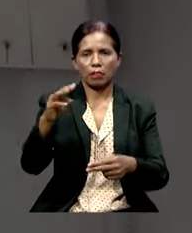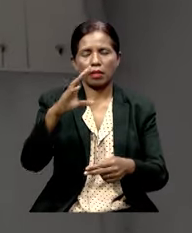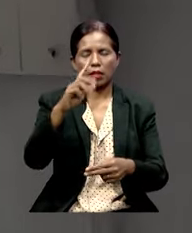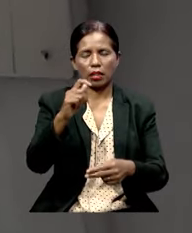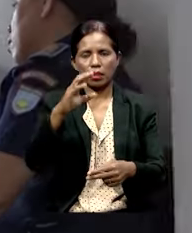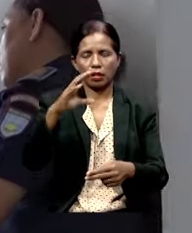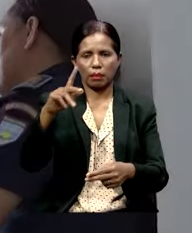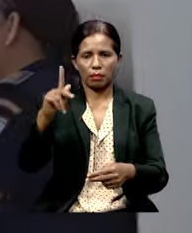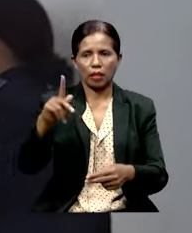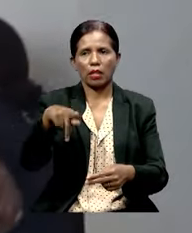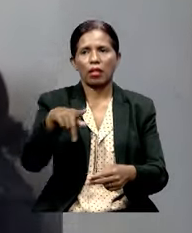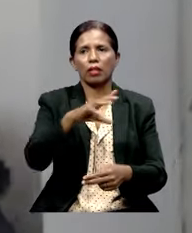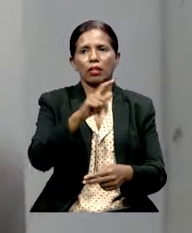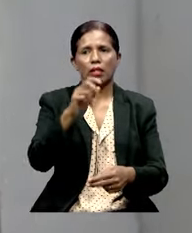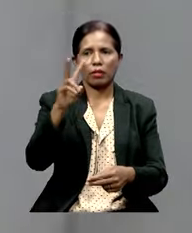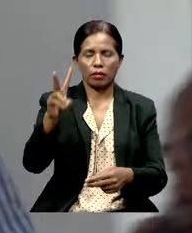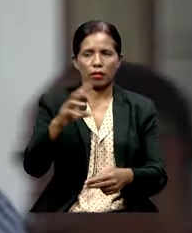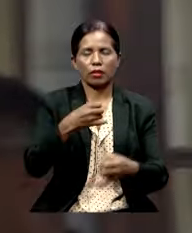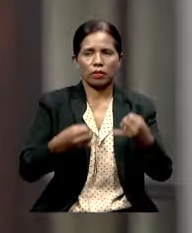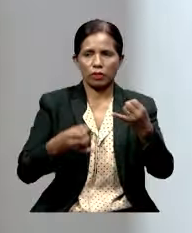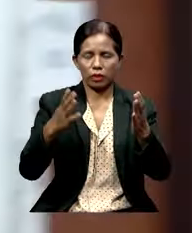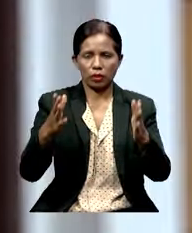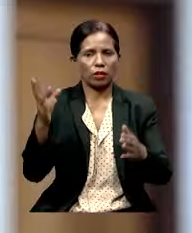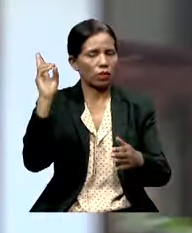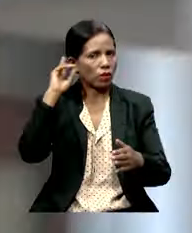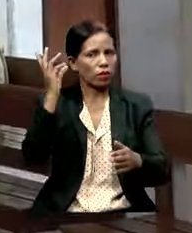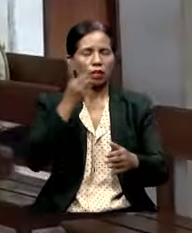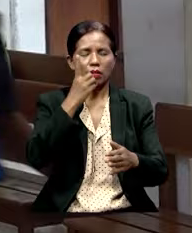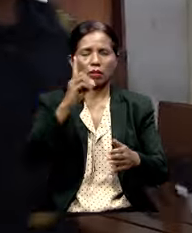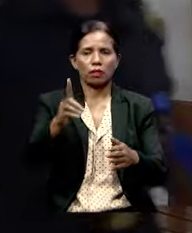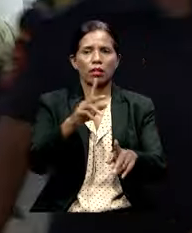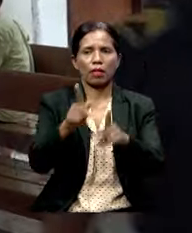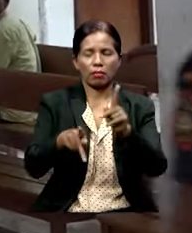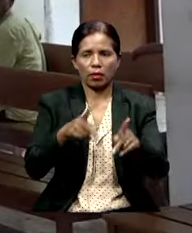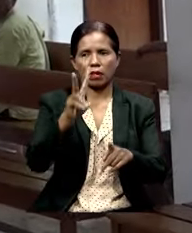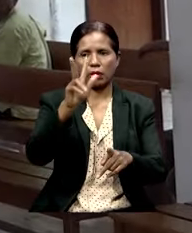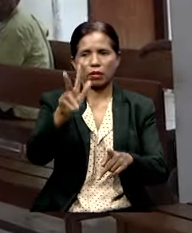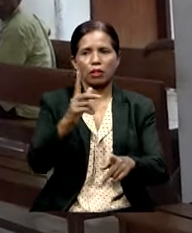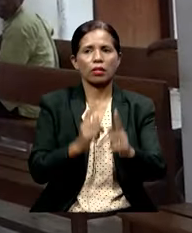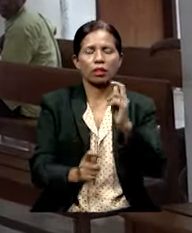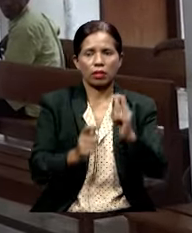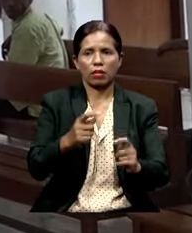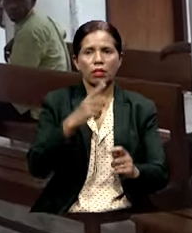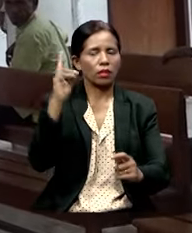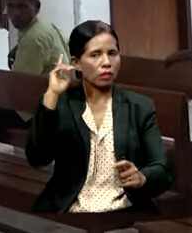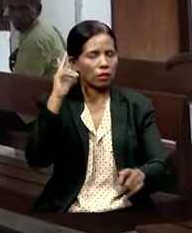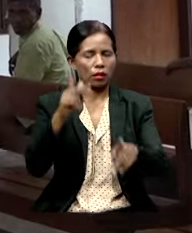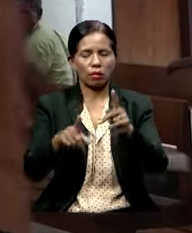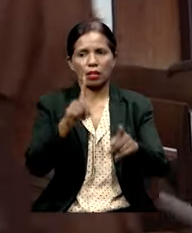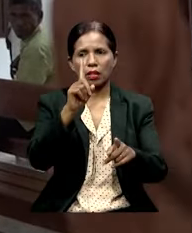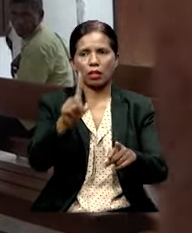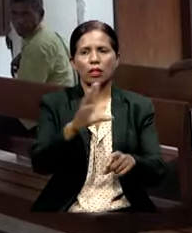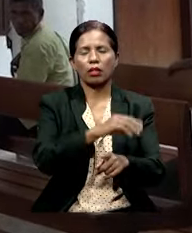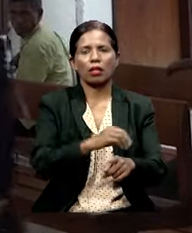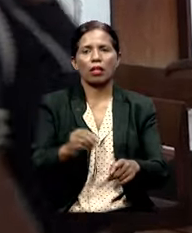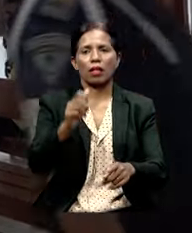no TV. E a julgamento, né, juiz Sira Rona declaração Rússia arguido na entolo, mas be tribunal consegue Rona arguido na ida, o